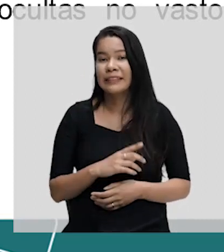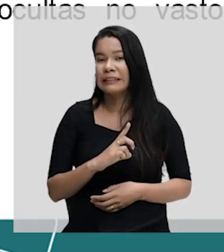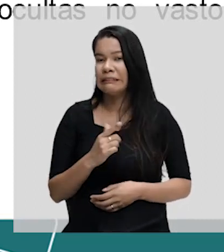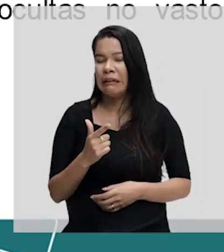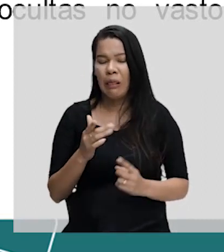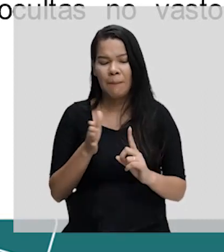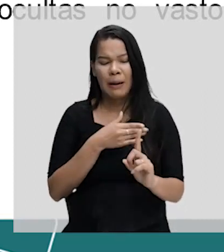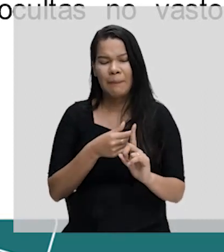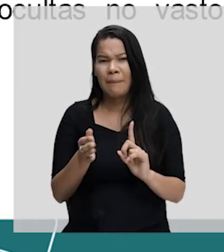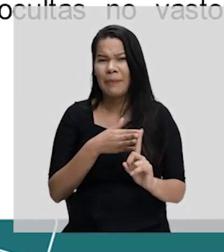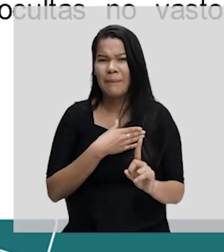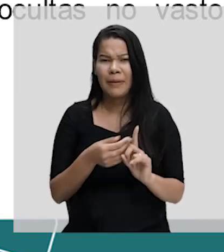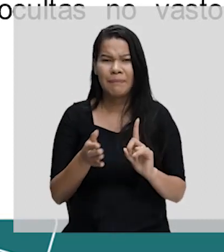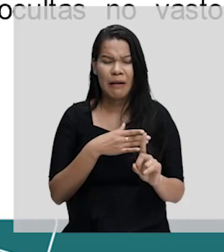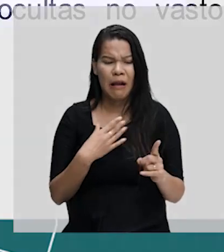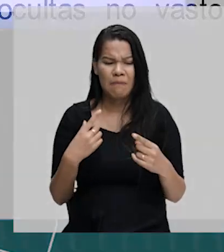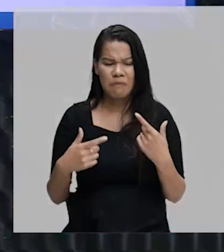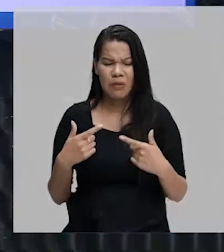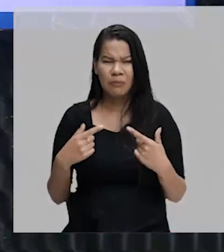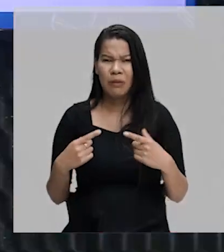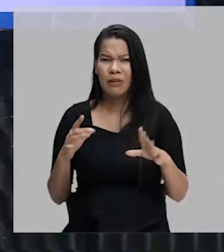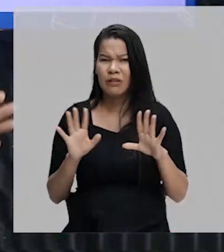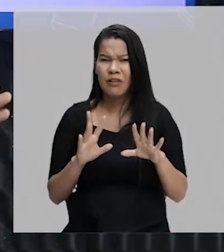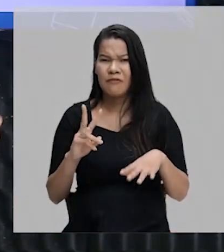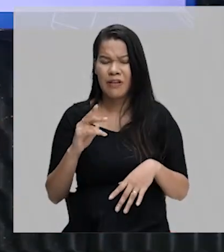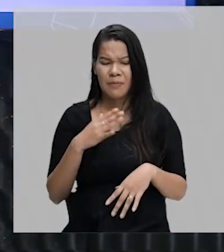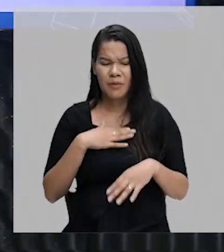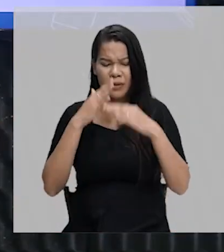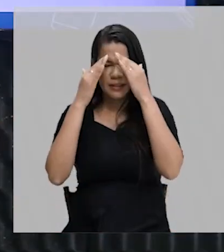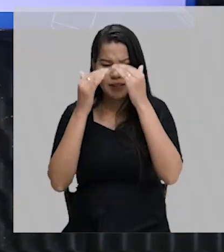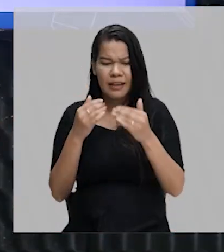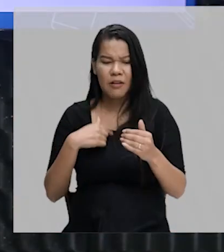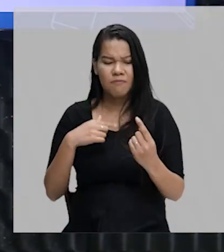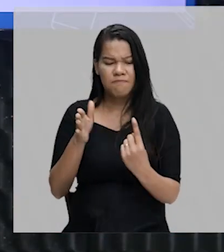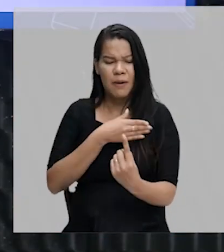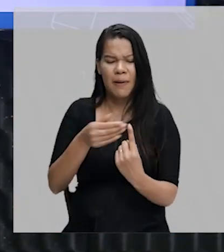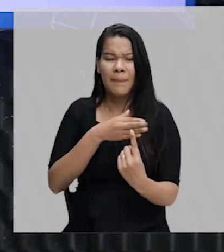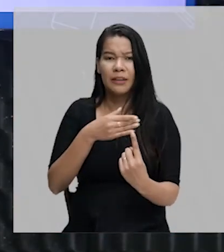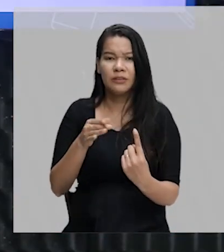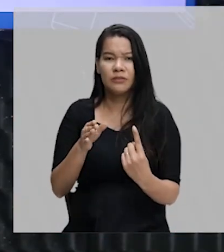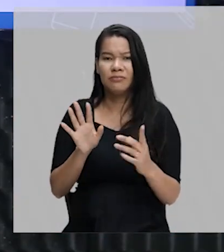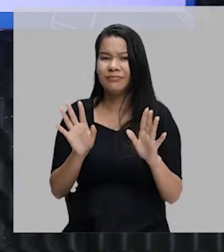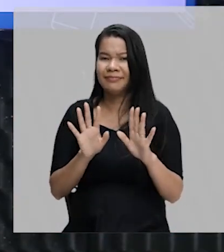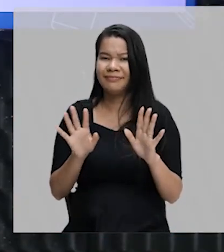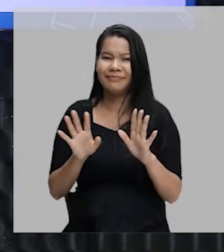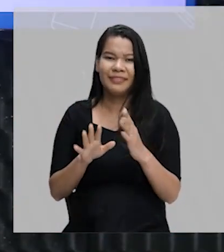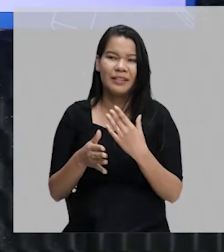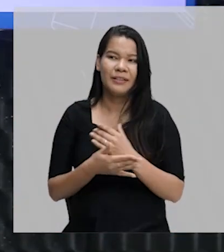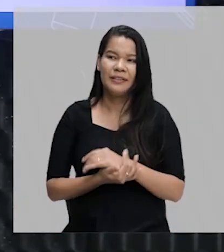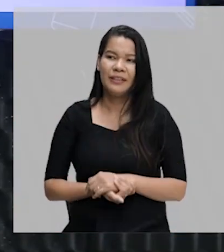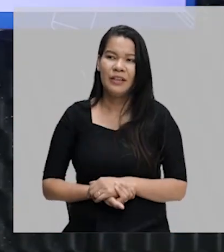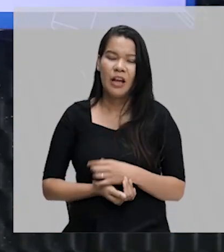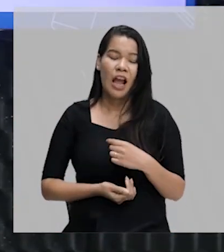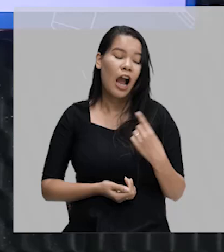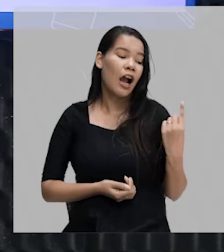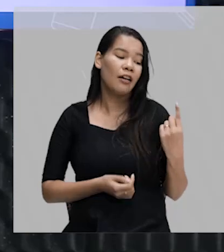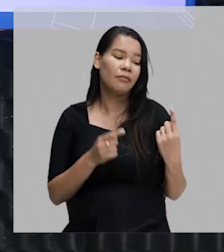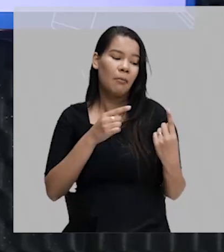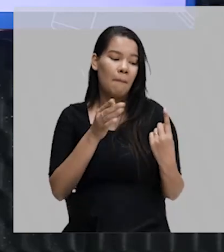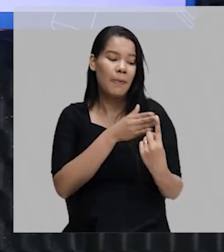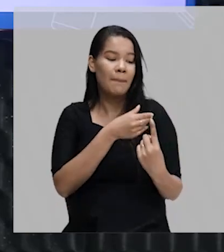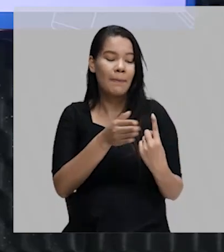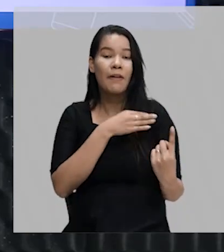se... ele não está me obedecendo, eu vou cair de porrada nele. Né? É o mais comum de acontecer, uma surra vai